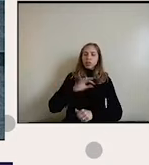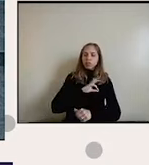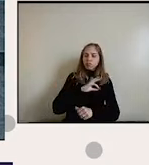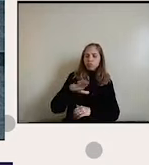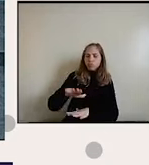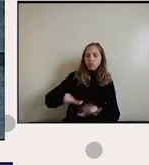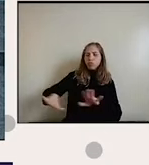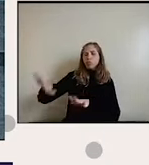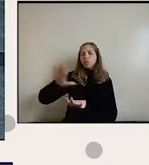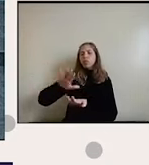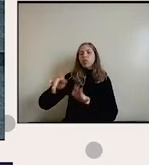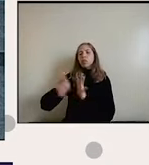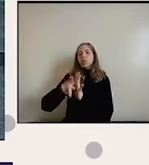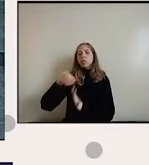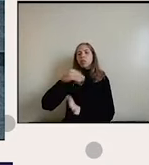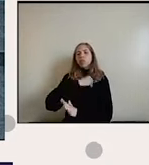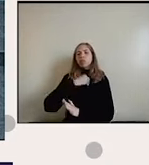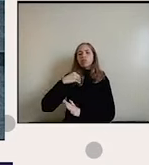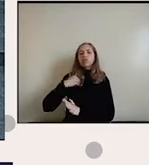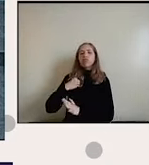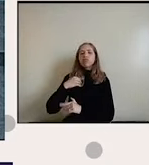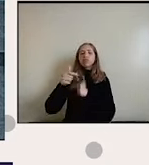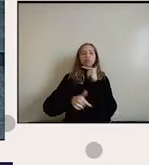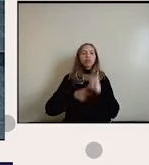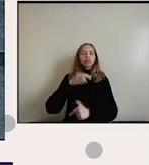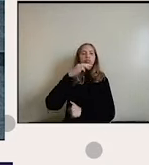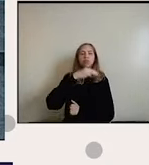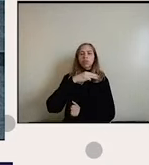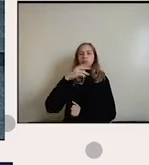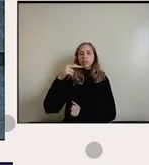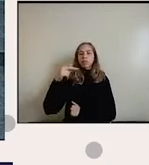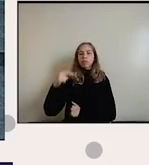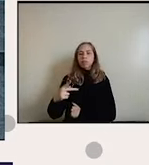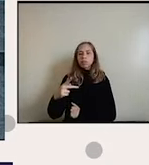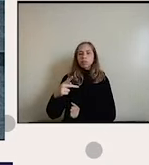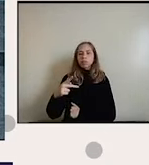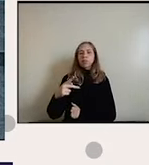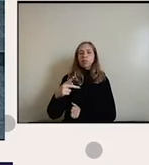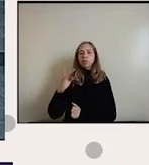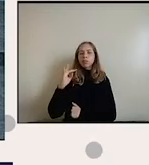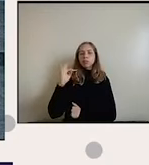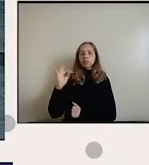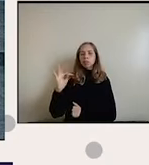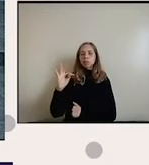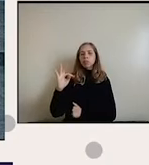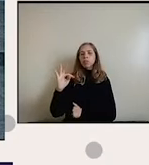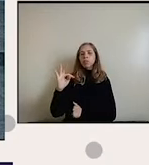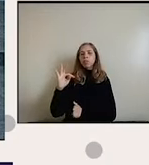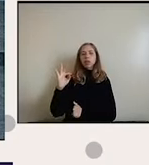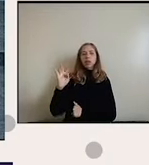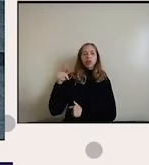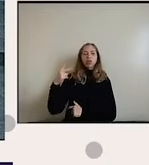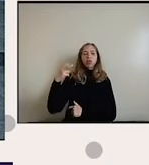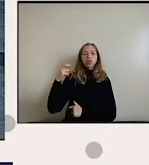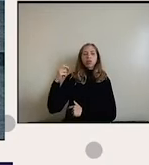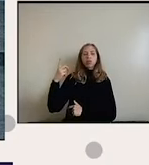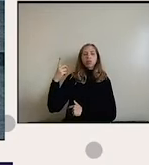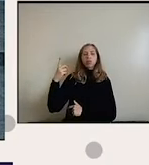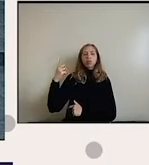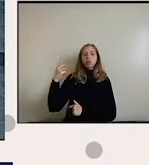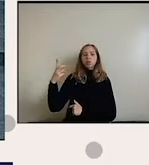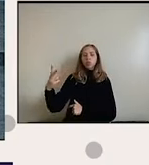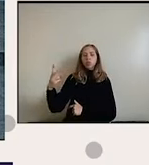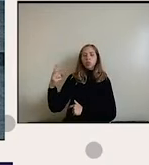Ministério Público do Trabalho desde 2012 até o momento. Então,